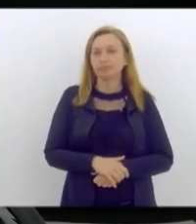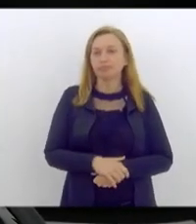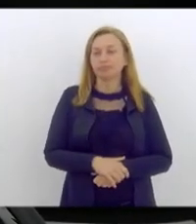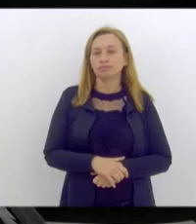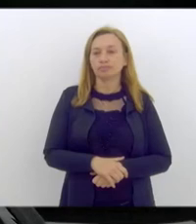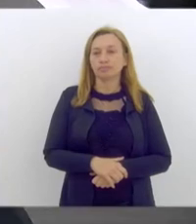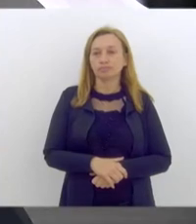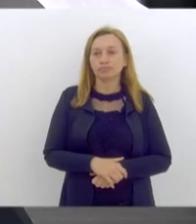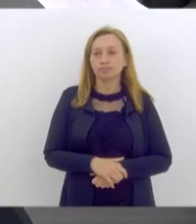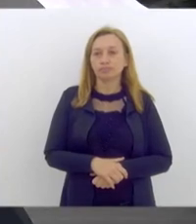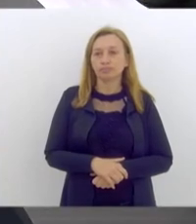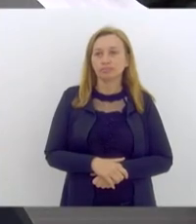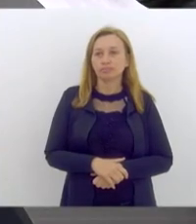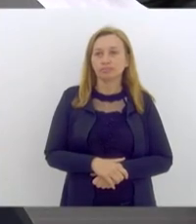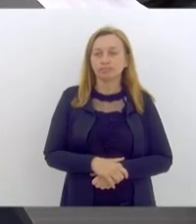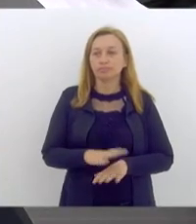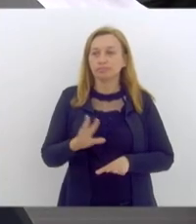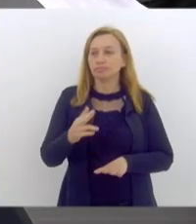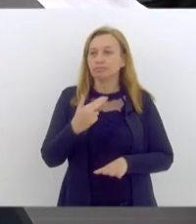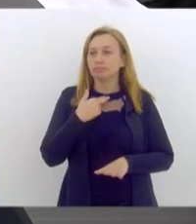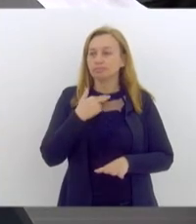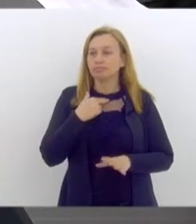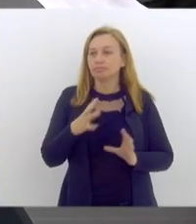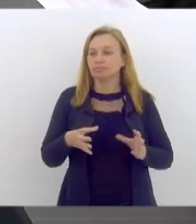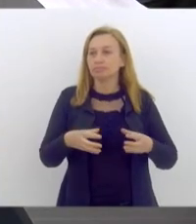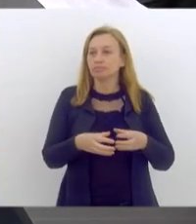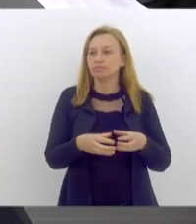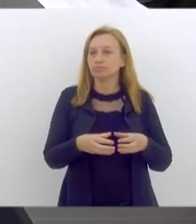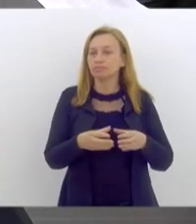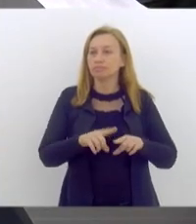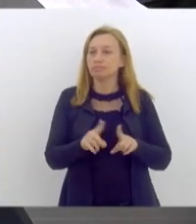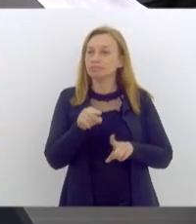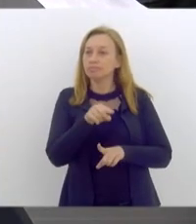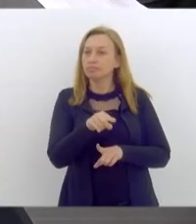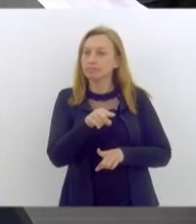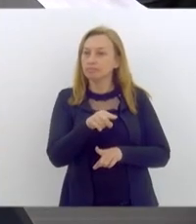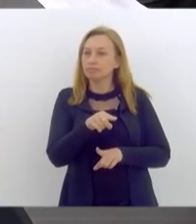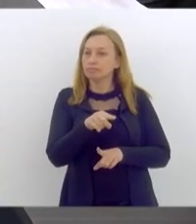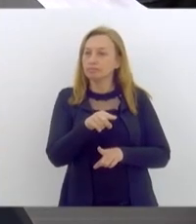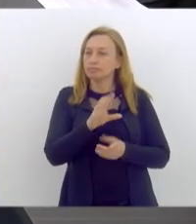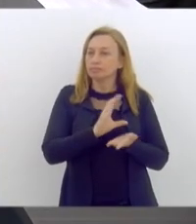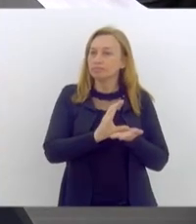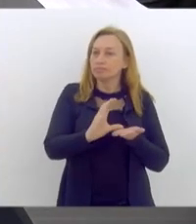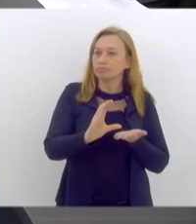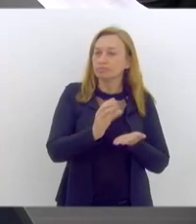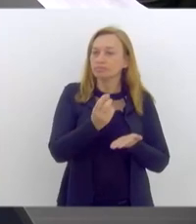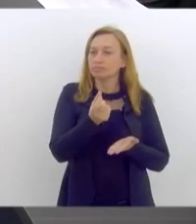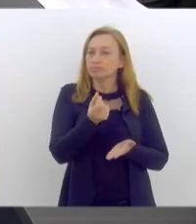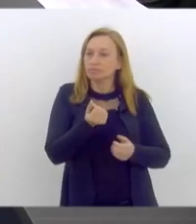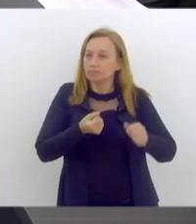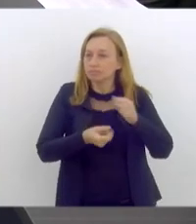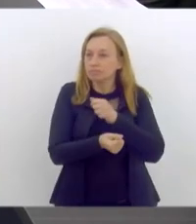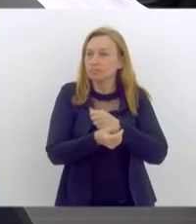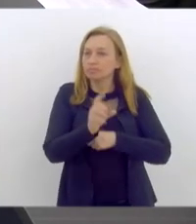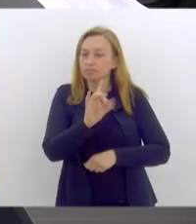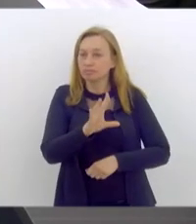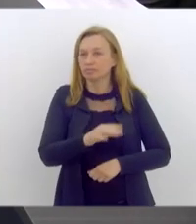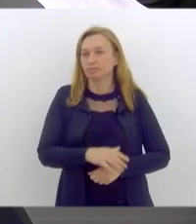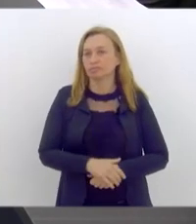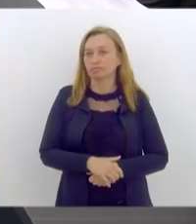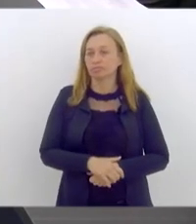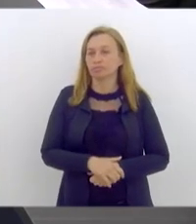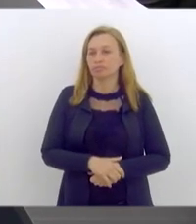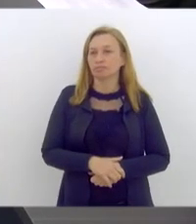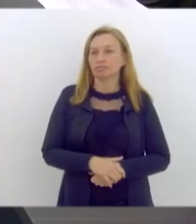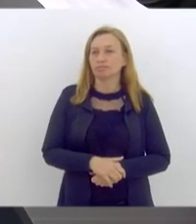mas ela disse que não podia cooperativa mas é que a gente está falando de beneficiários de financiamento de correspondentes